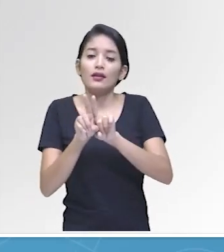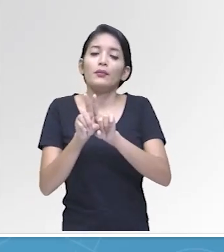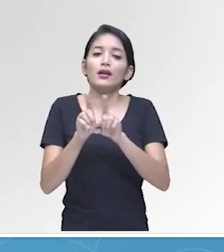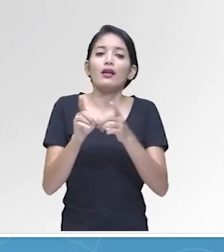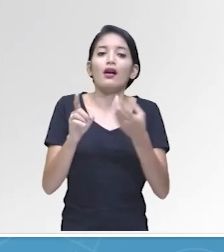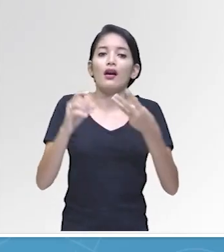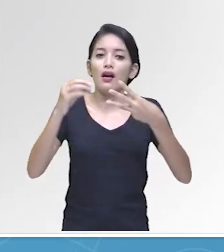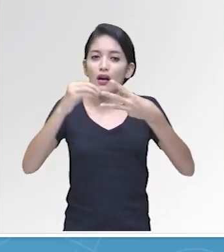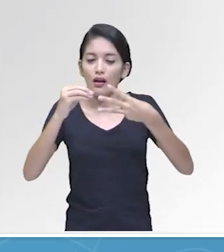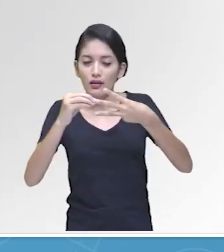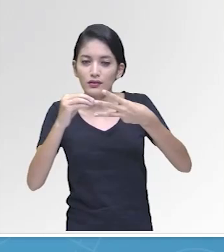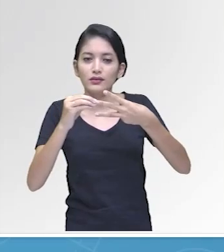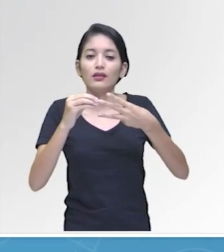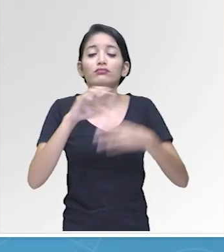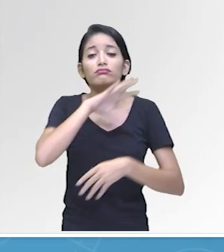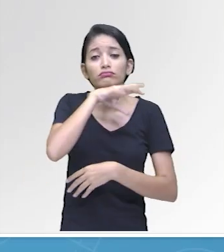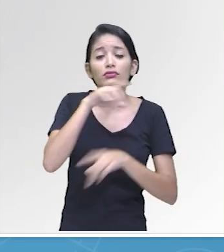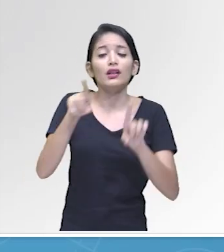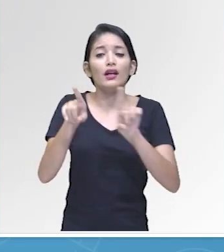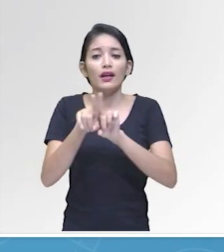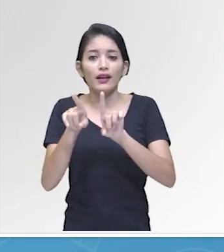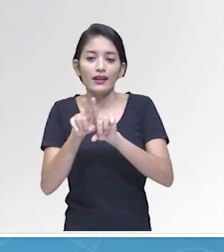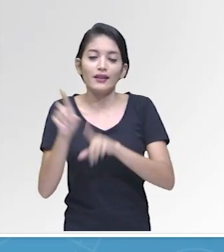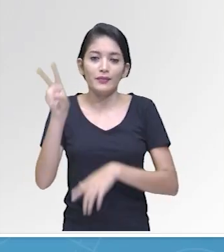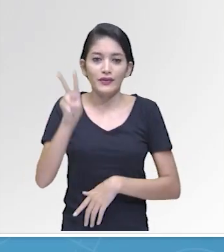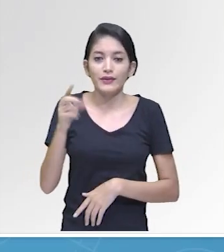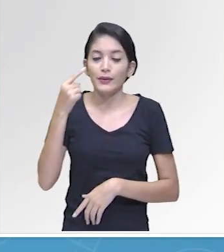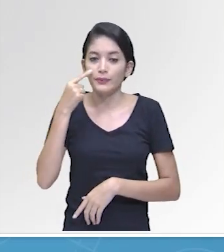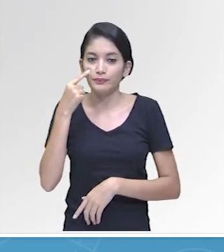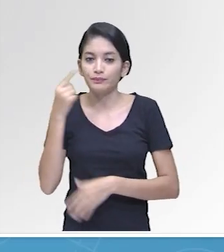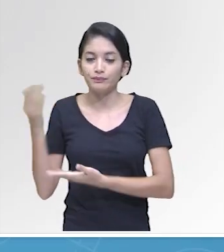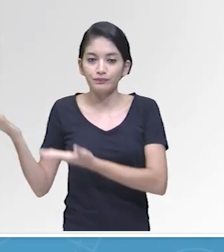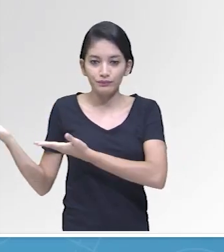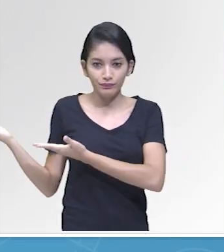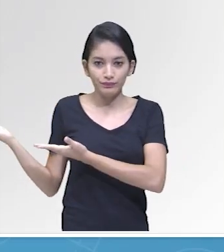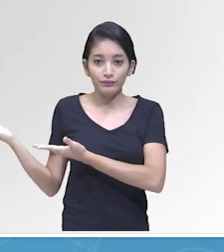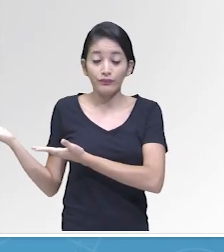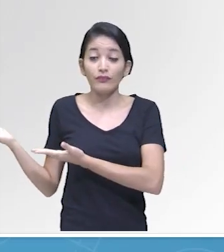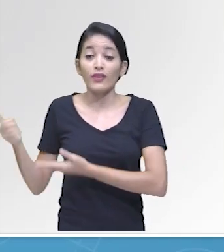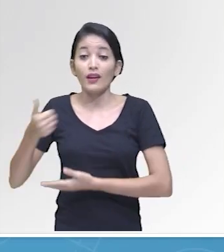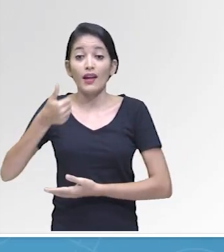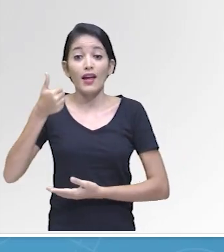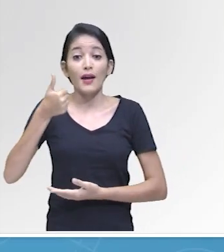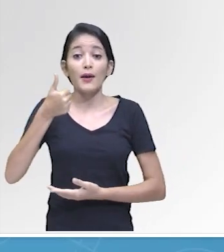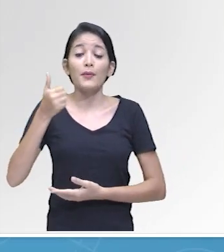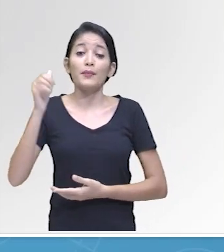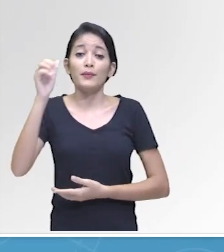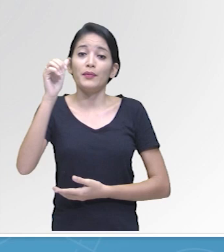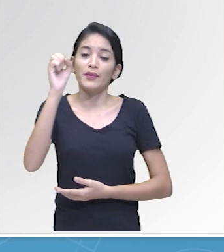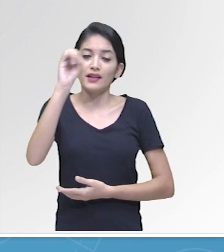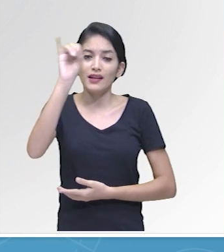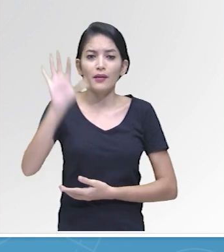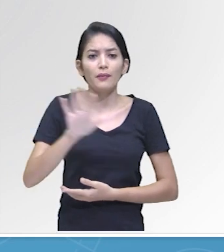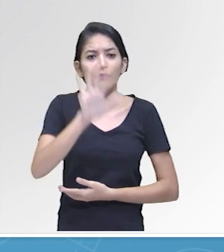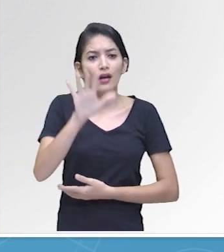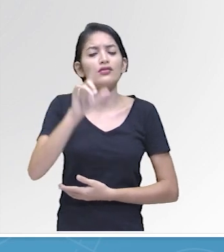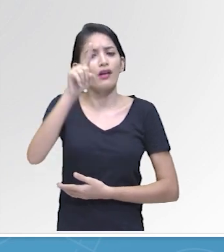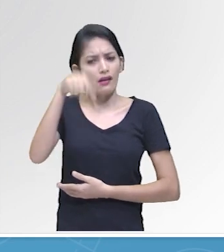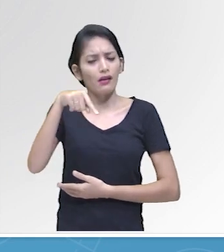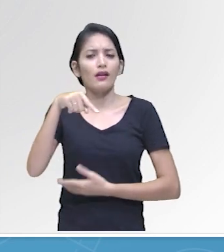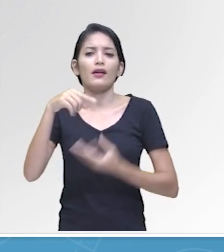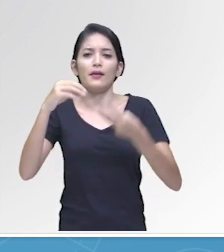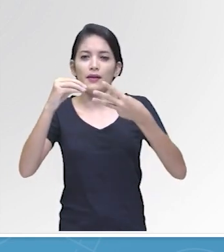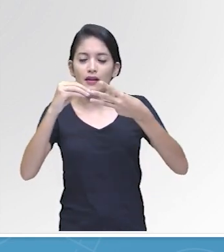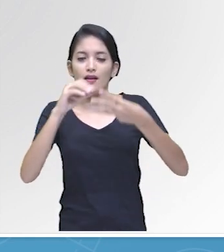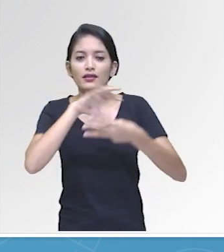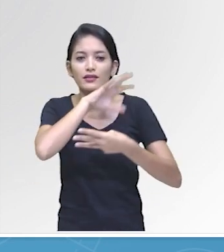como da célula vegetal. Observem aqui na cartela. A nossa primeira imagem é uma célula animal. Então você vê aí,